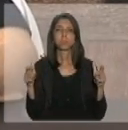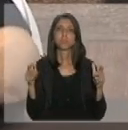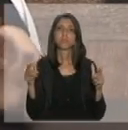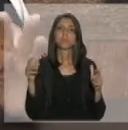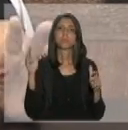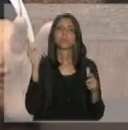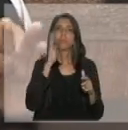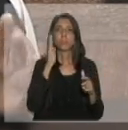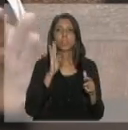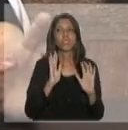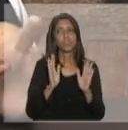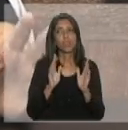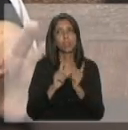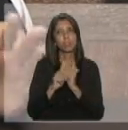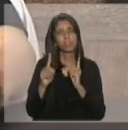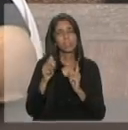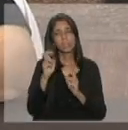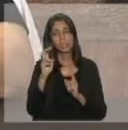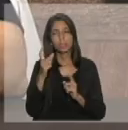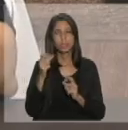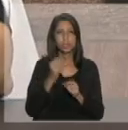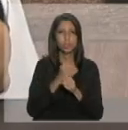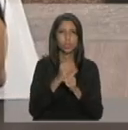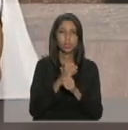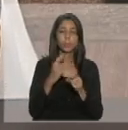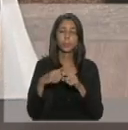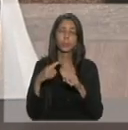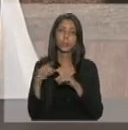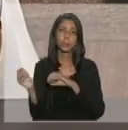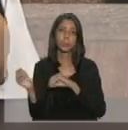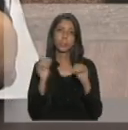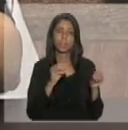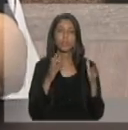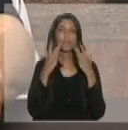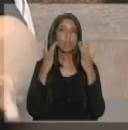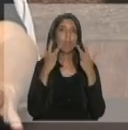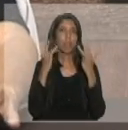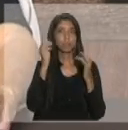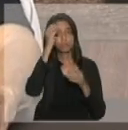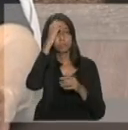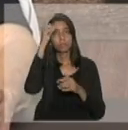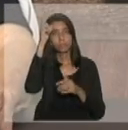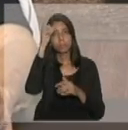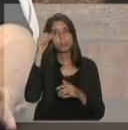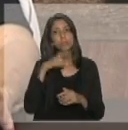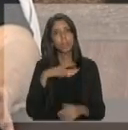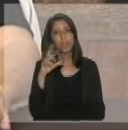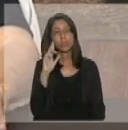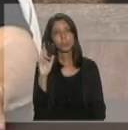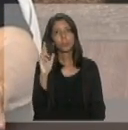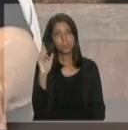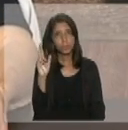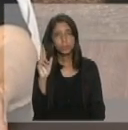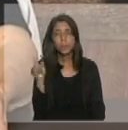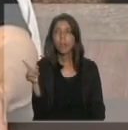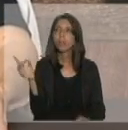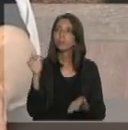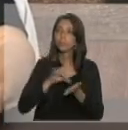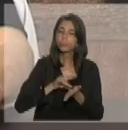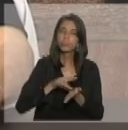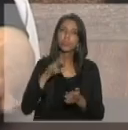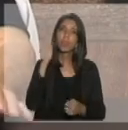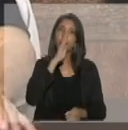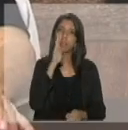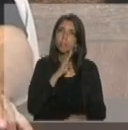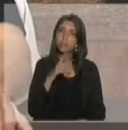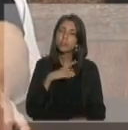eu me desliguei dela já tem uns 15 ou 20 anos, porque eu fui para o Teatro Municipal, já tem uma representante, já tem, ela é oficializada no